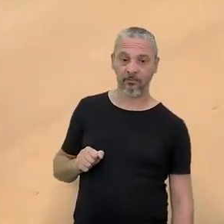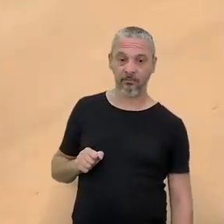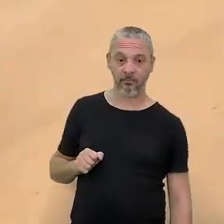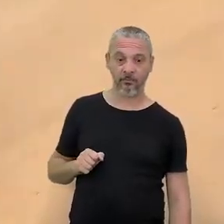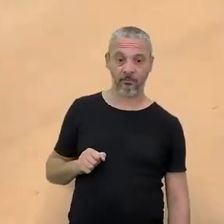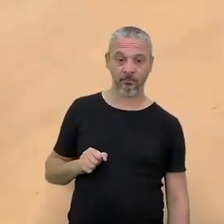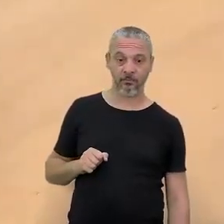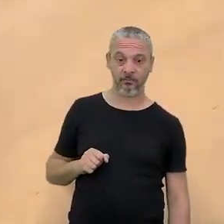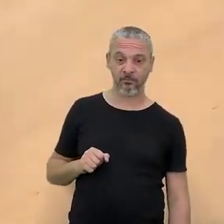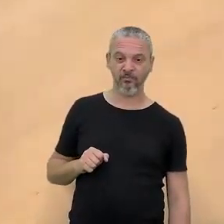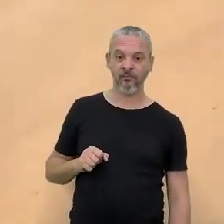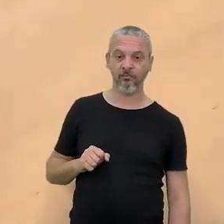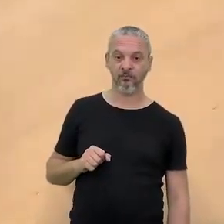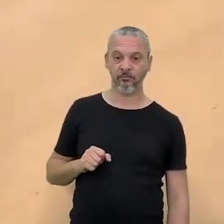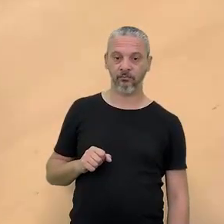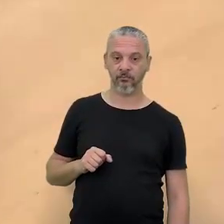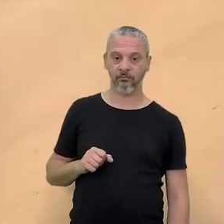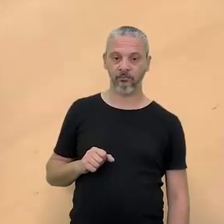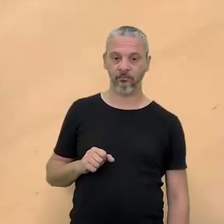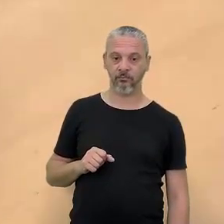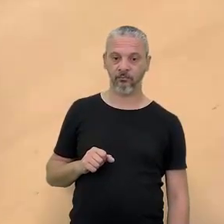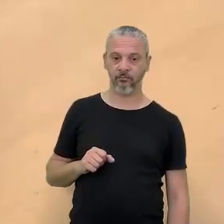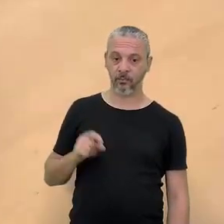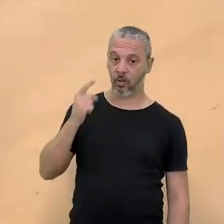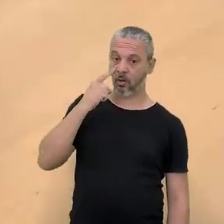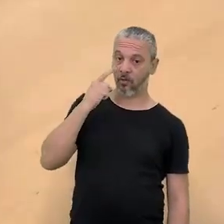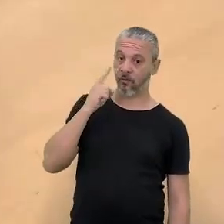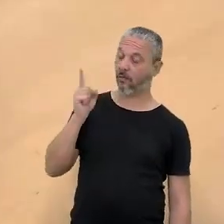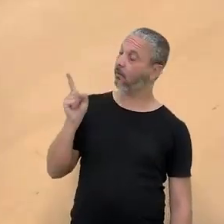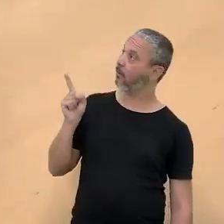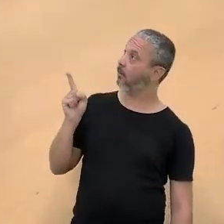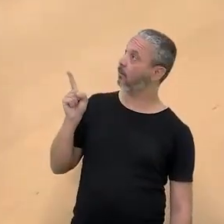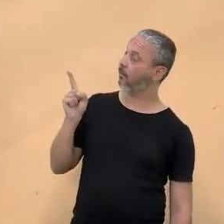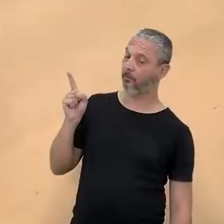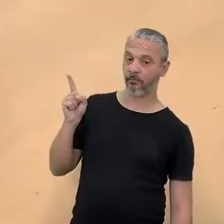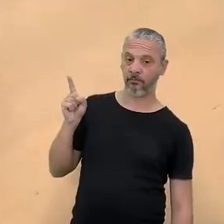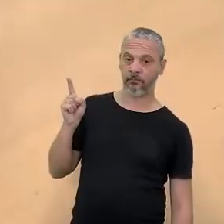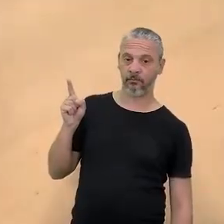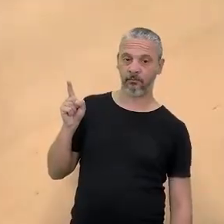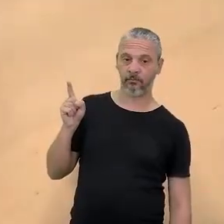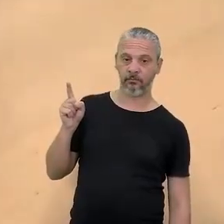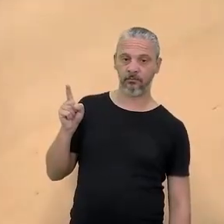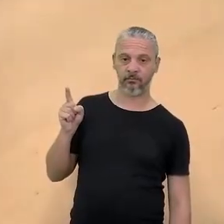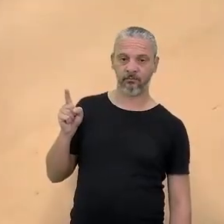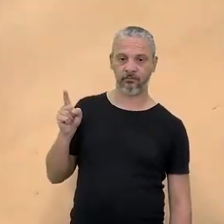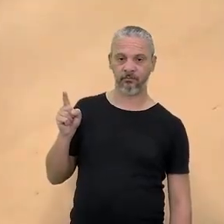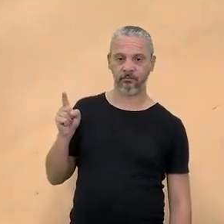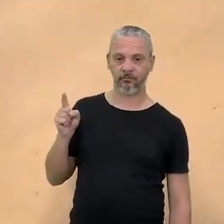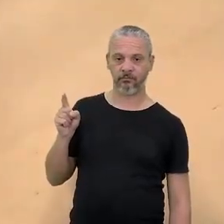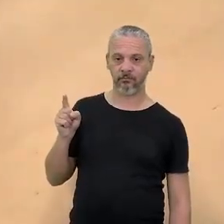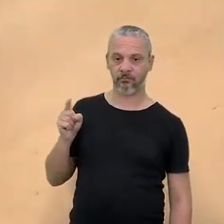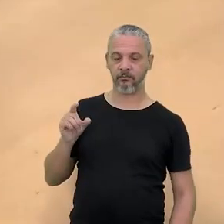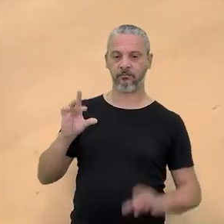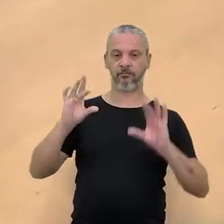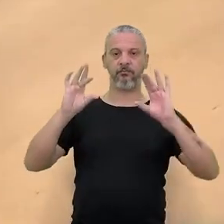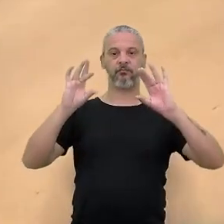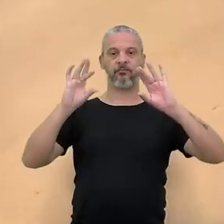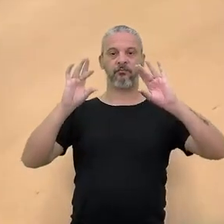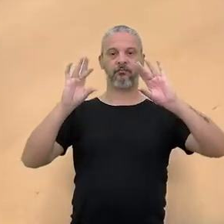E detalhe, esse buraquinho do canudo tem que ficar virado para cima, tá? E eu vou colar mais ou menos